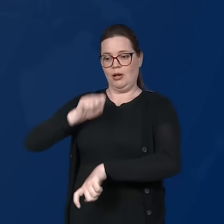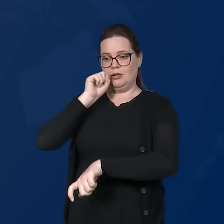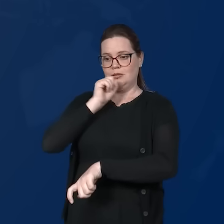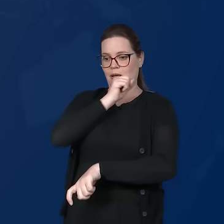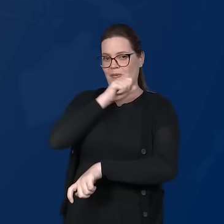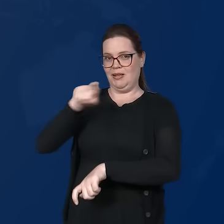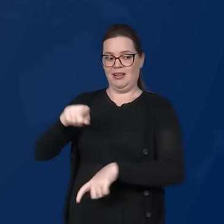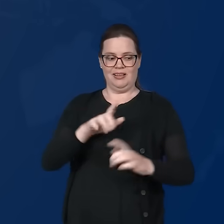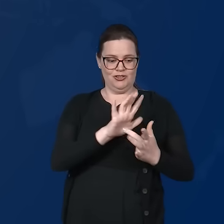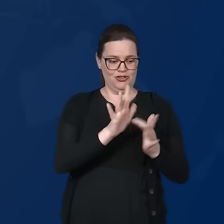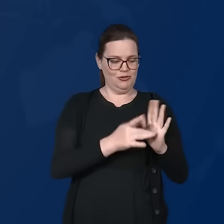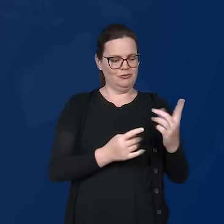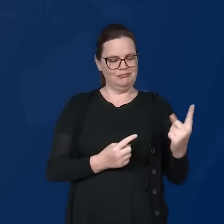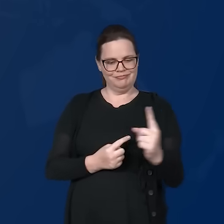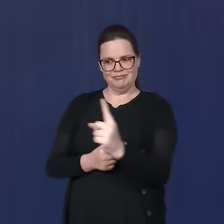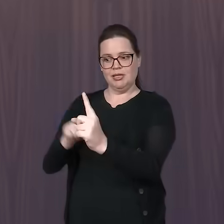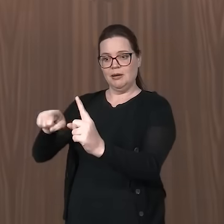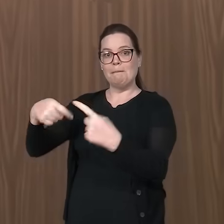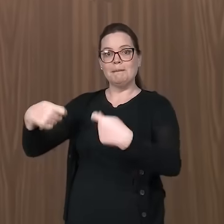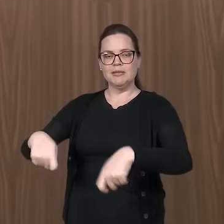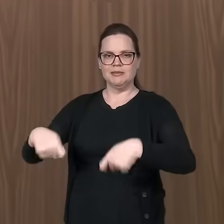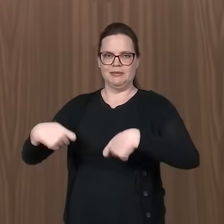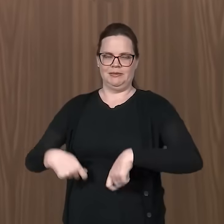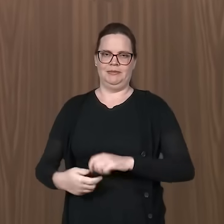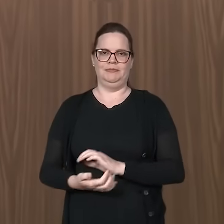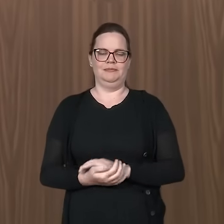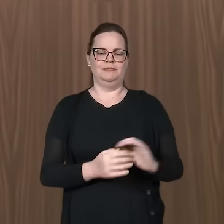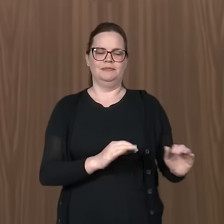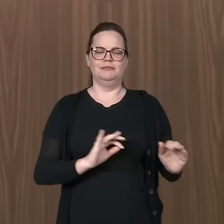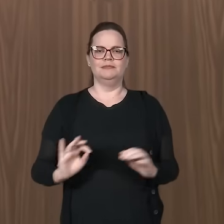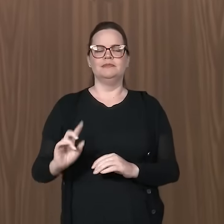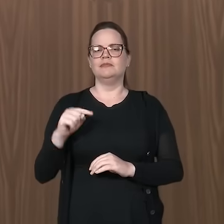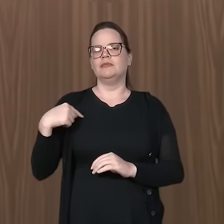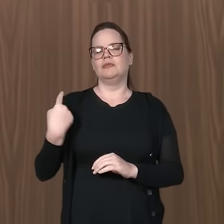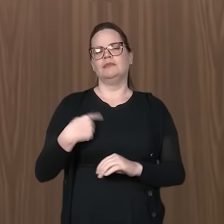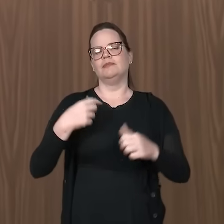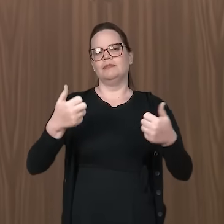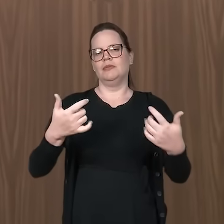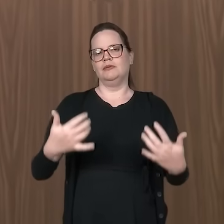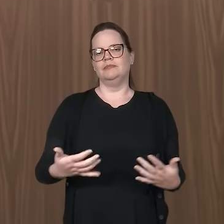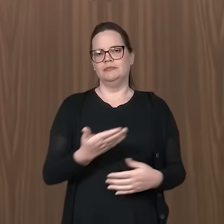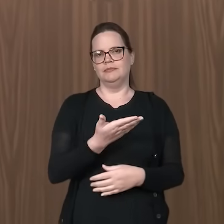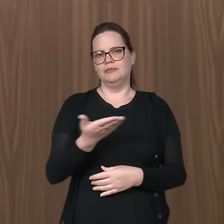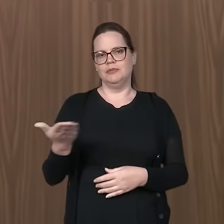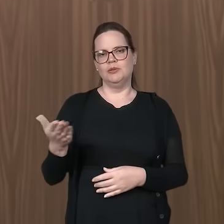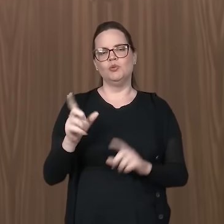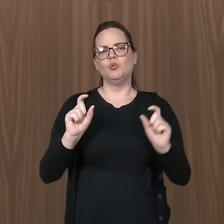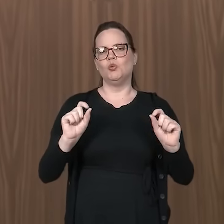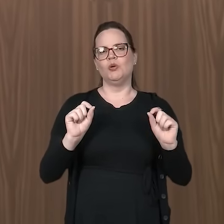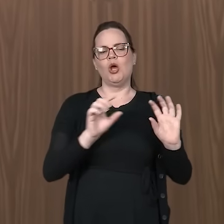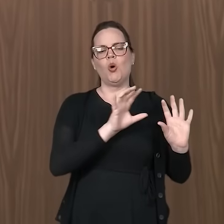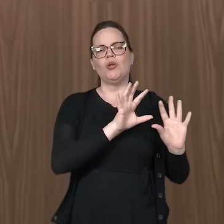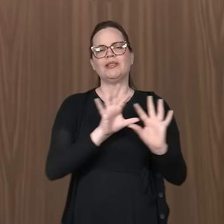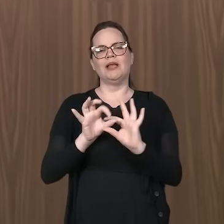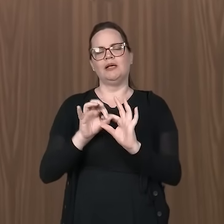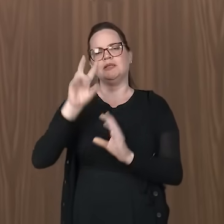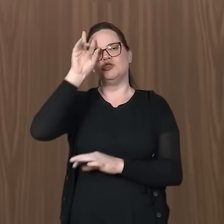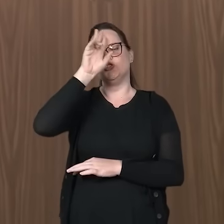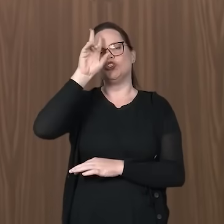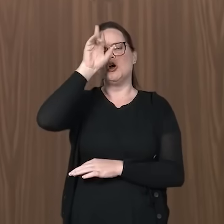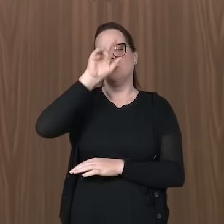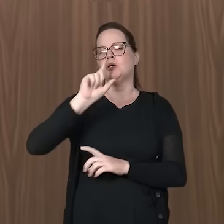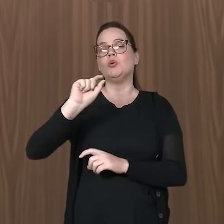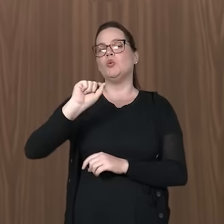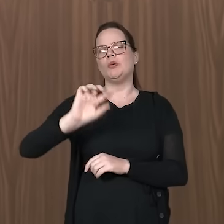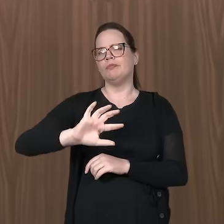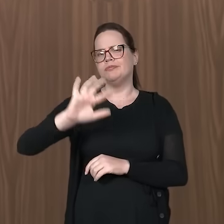necessário passar por Samaria. Vamos trazer aqui para os irmãos um pouco sobre o contexto, sobre o que